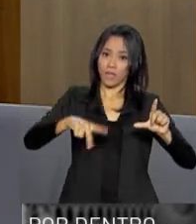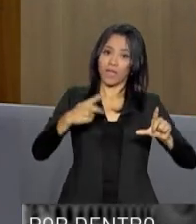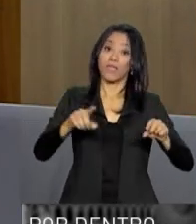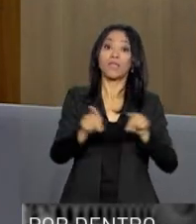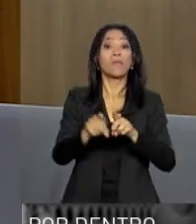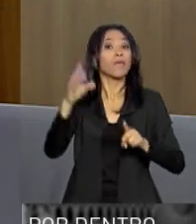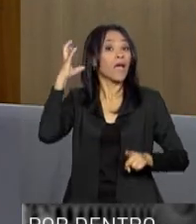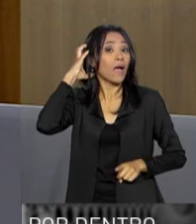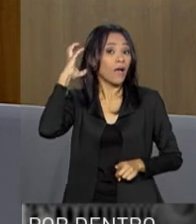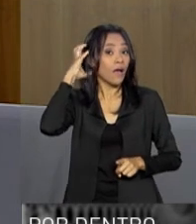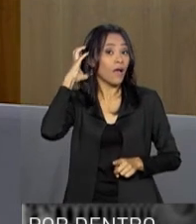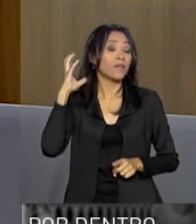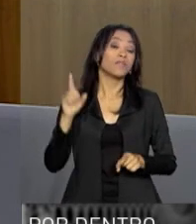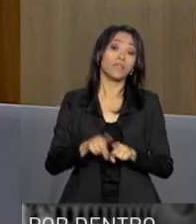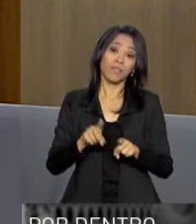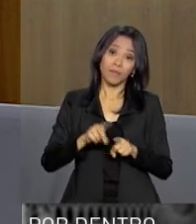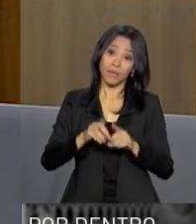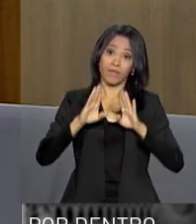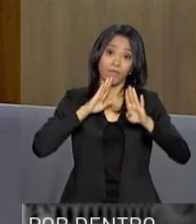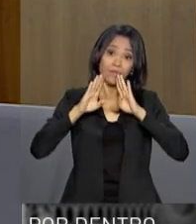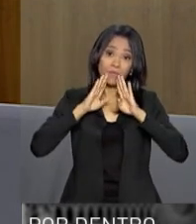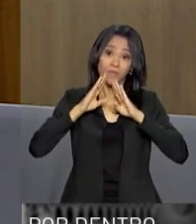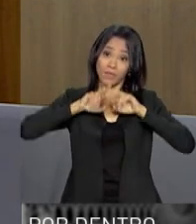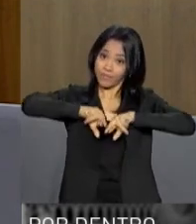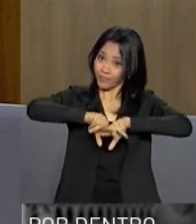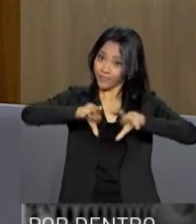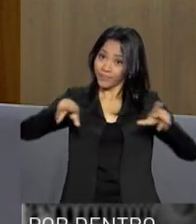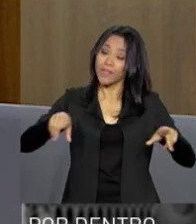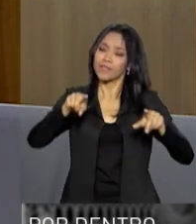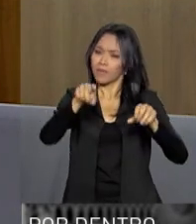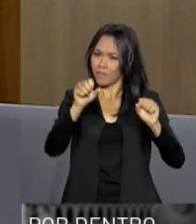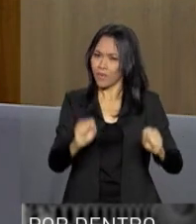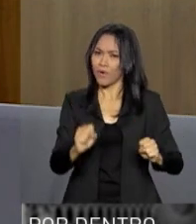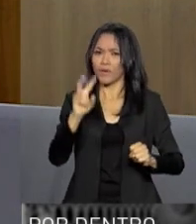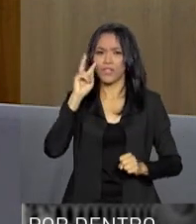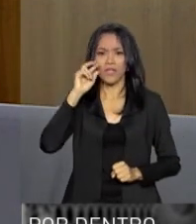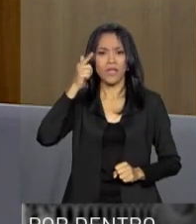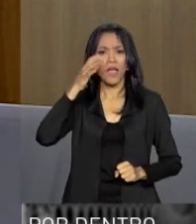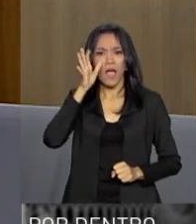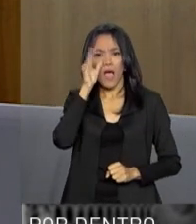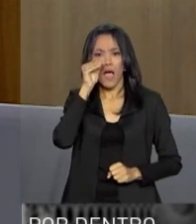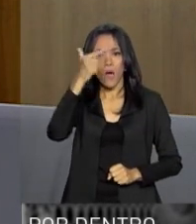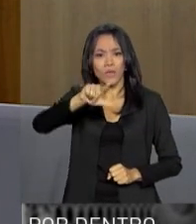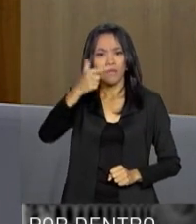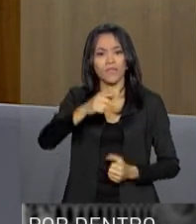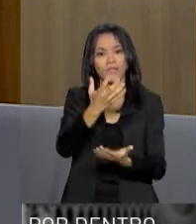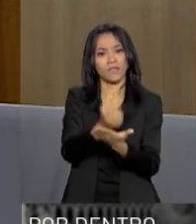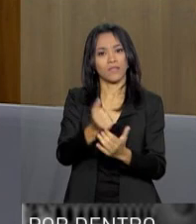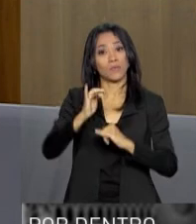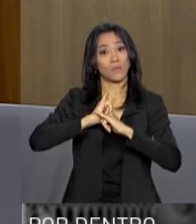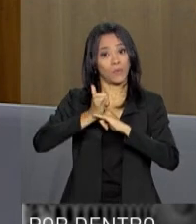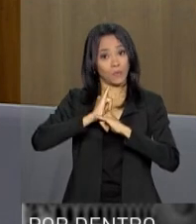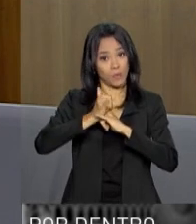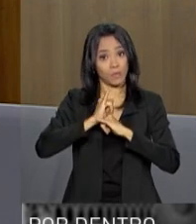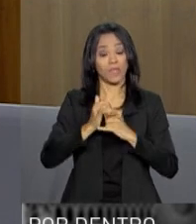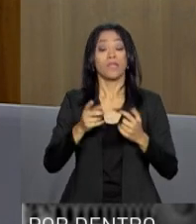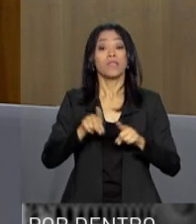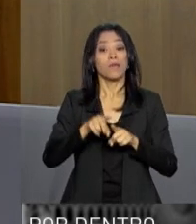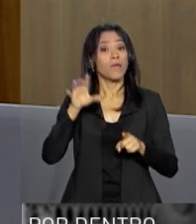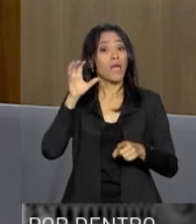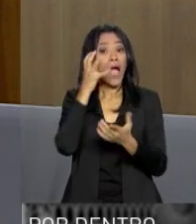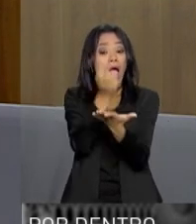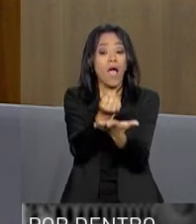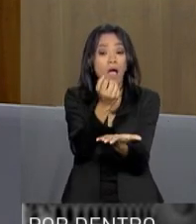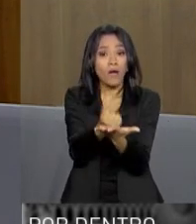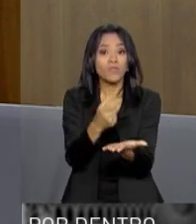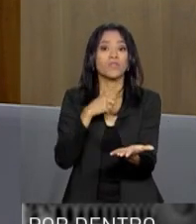de rádio e também pelas redes sociais você pode rever o programa no canal da tv nbr no youtube e o áudio também estará disponível